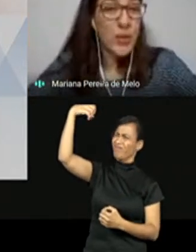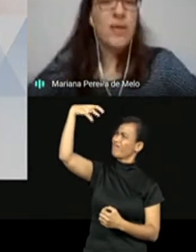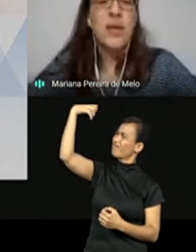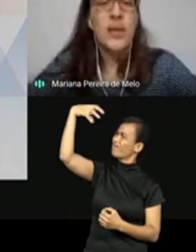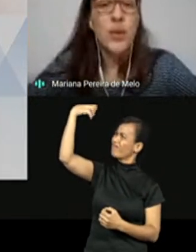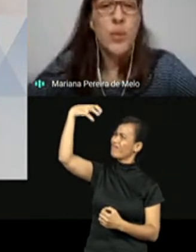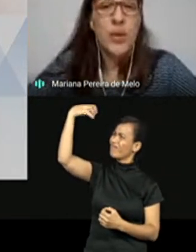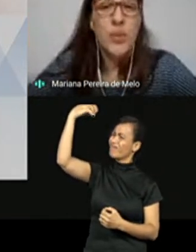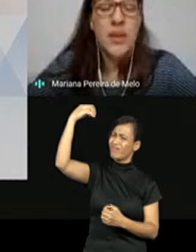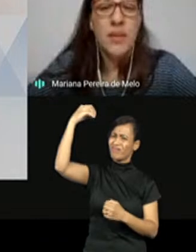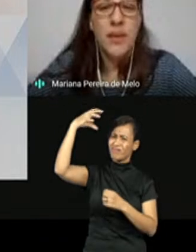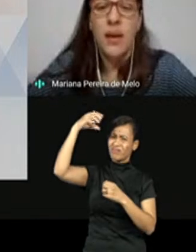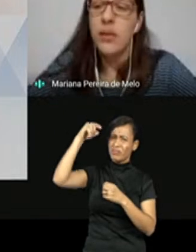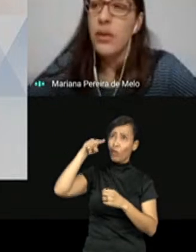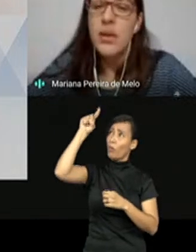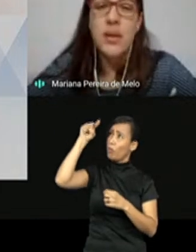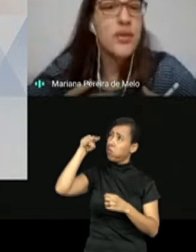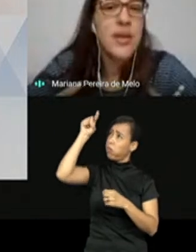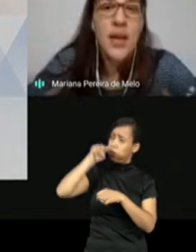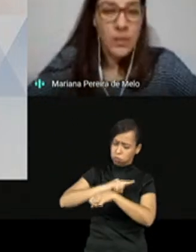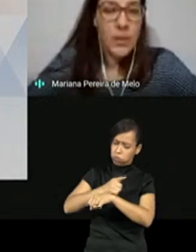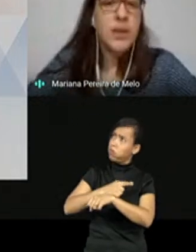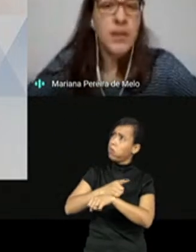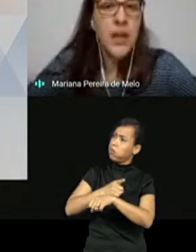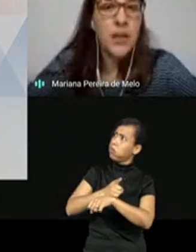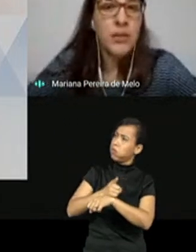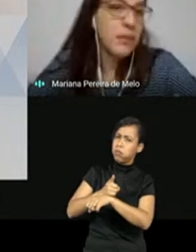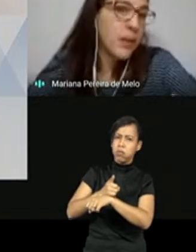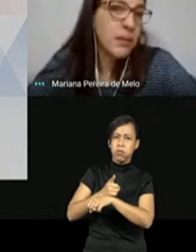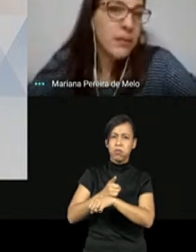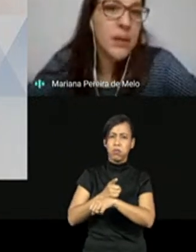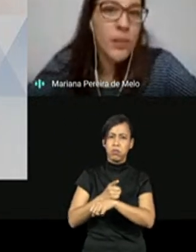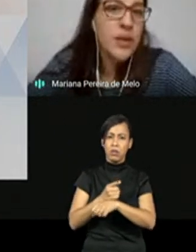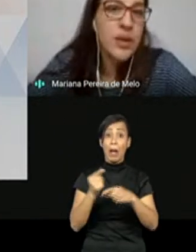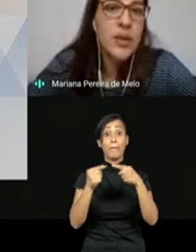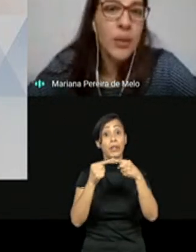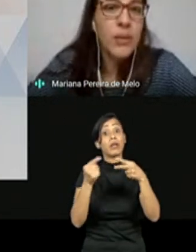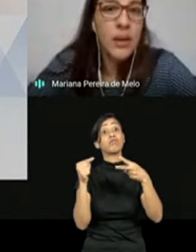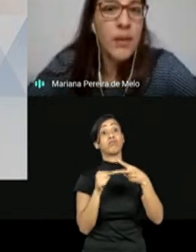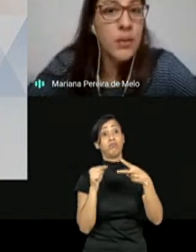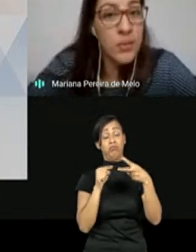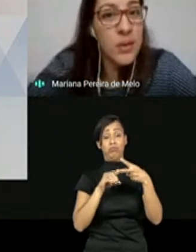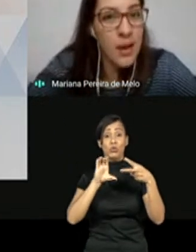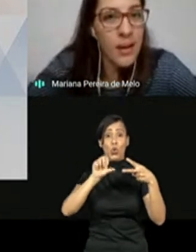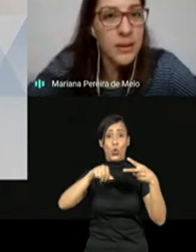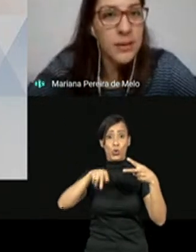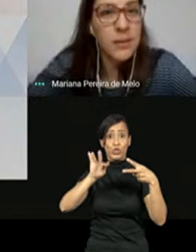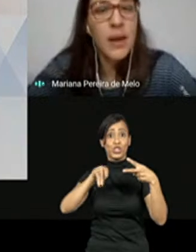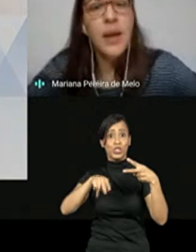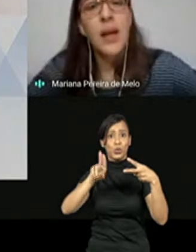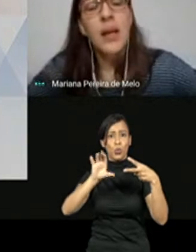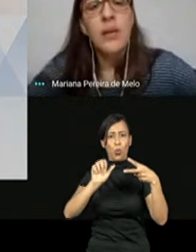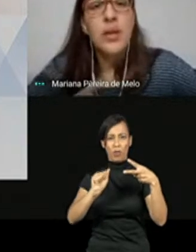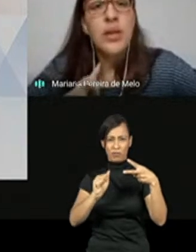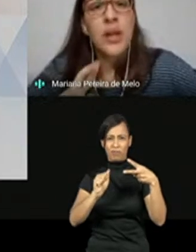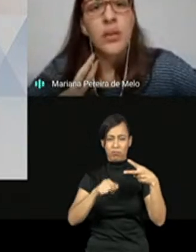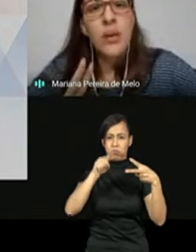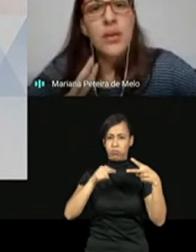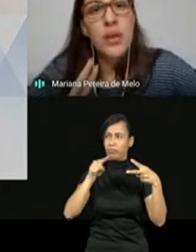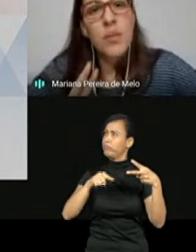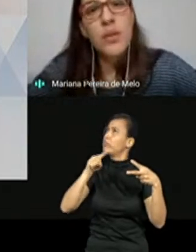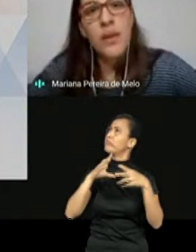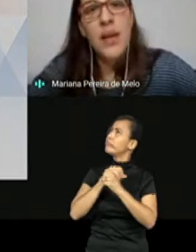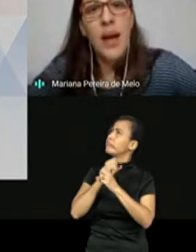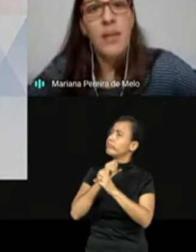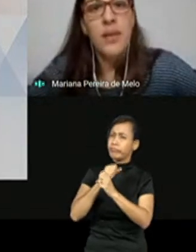resultados possíveis que a gente pode observar? Nossa, de zero a mais infinito. Então, a gente tem um intervalo dos reais, né? Então, a gente tem